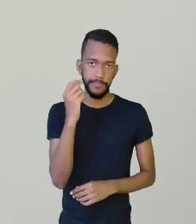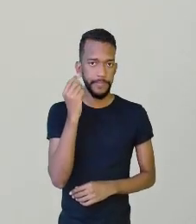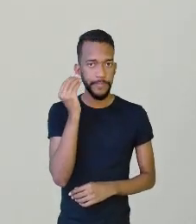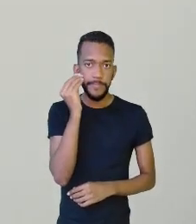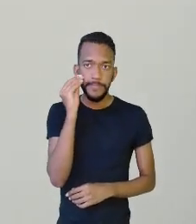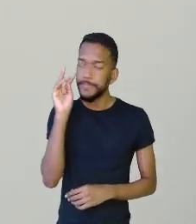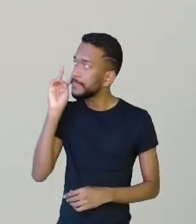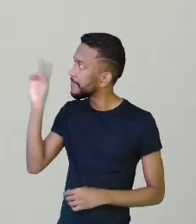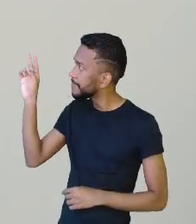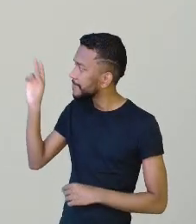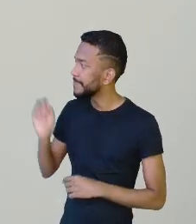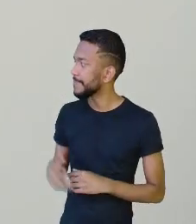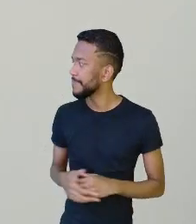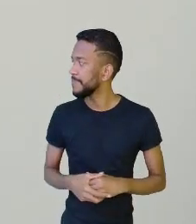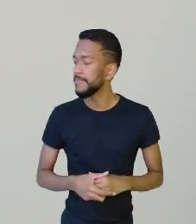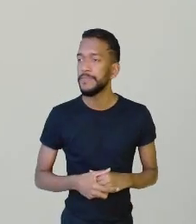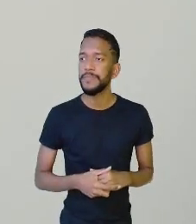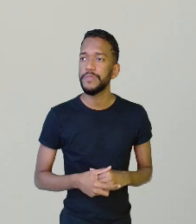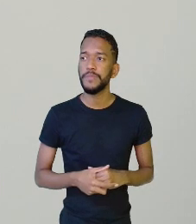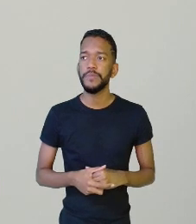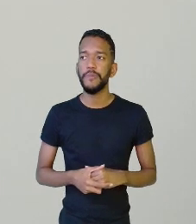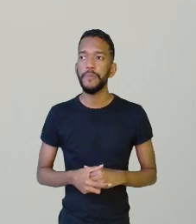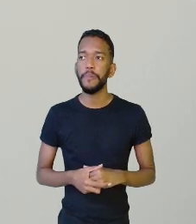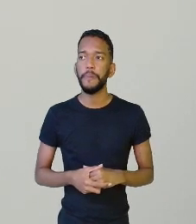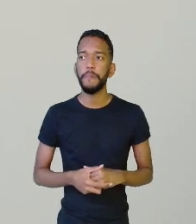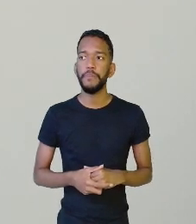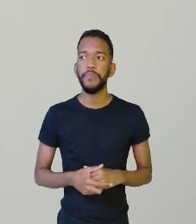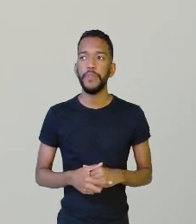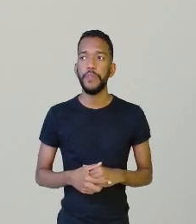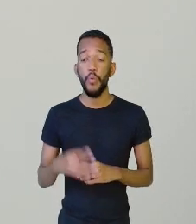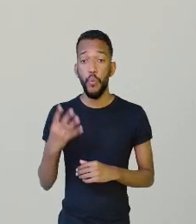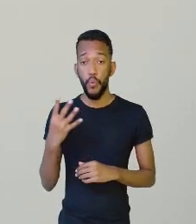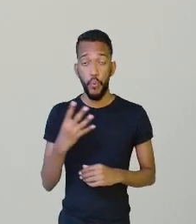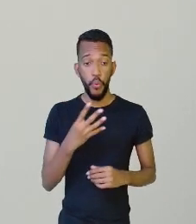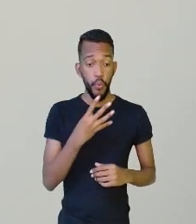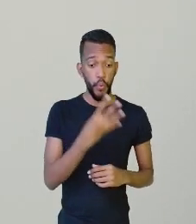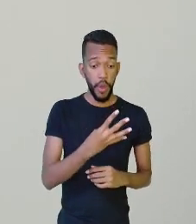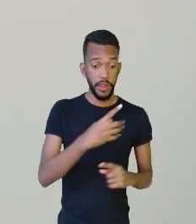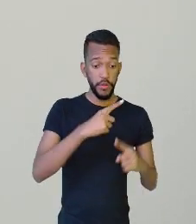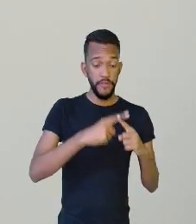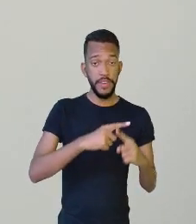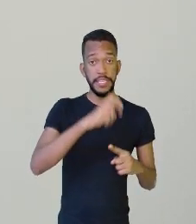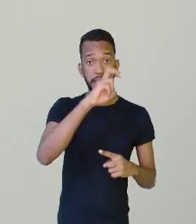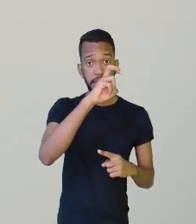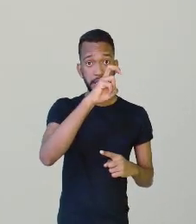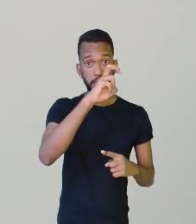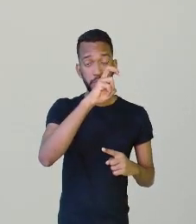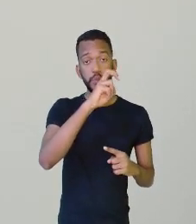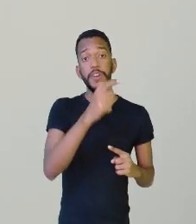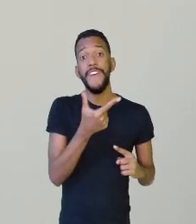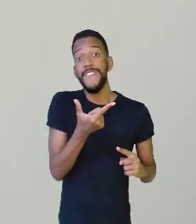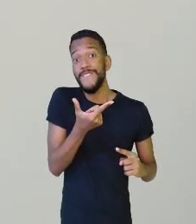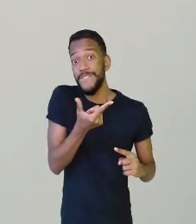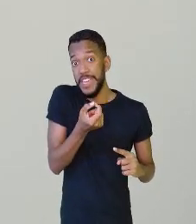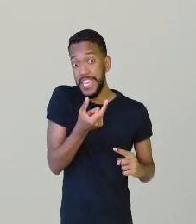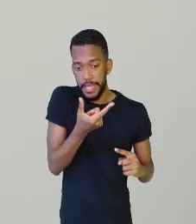lá. 4 vezes 5, 20. Subiu ali o 2,